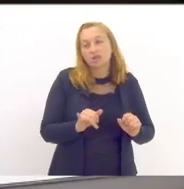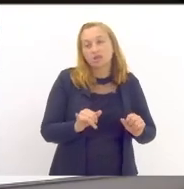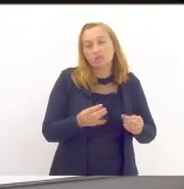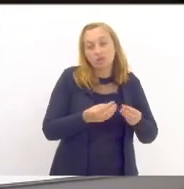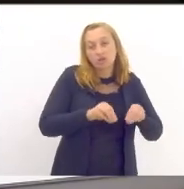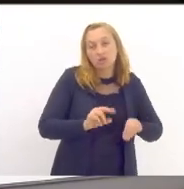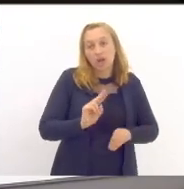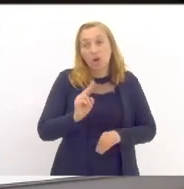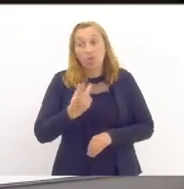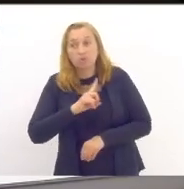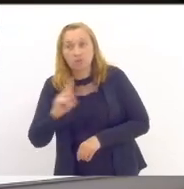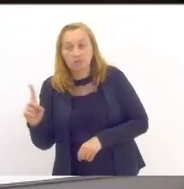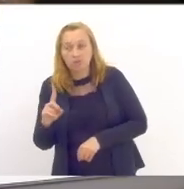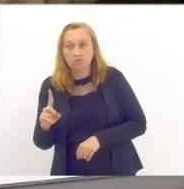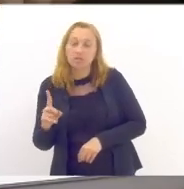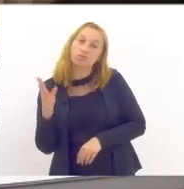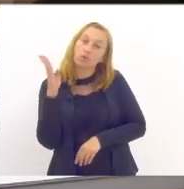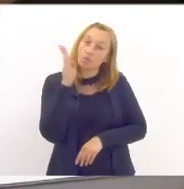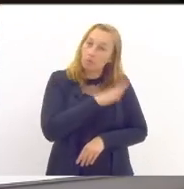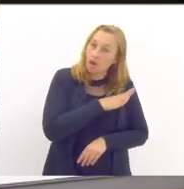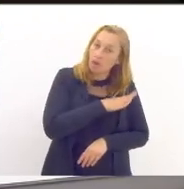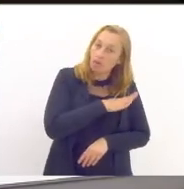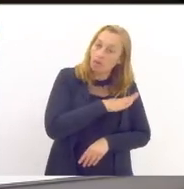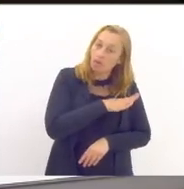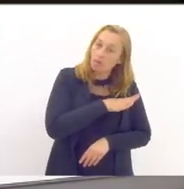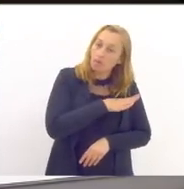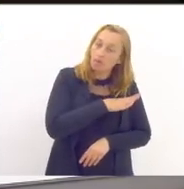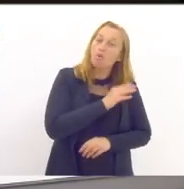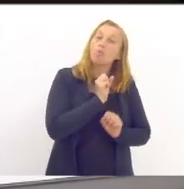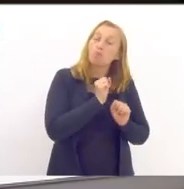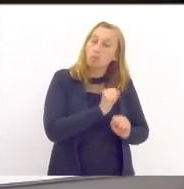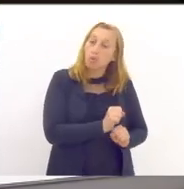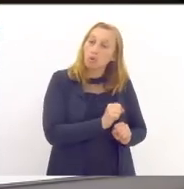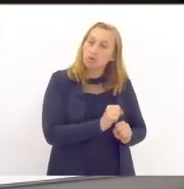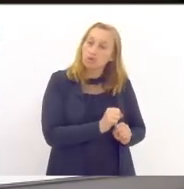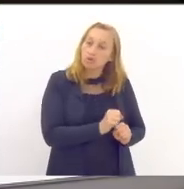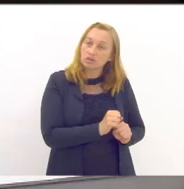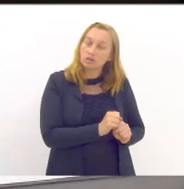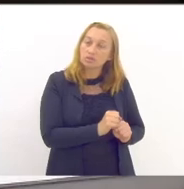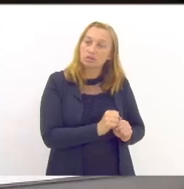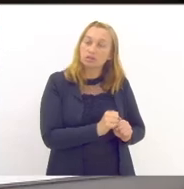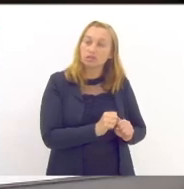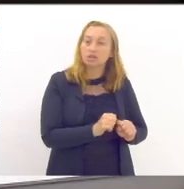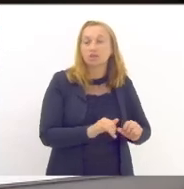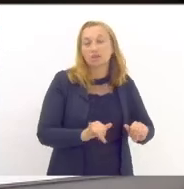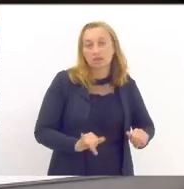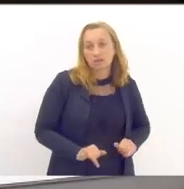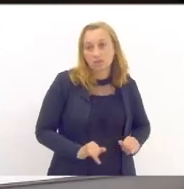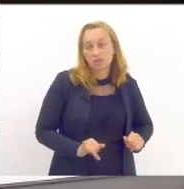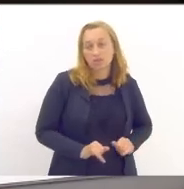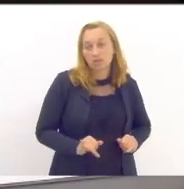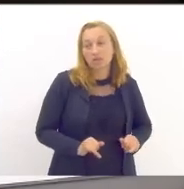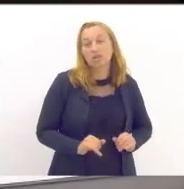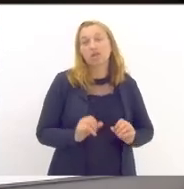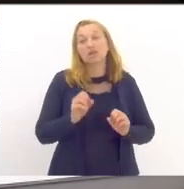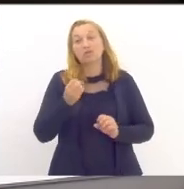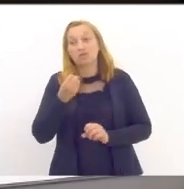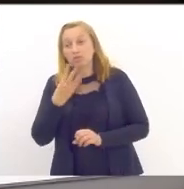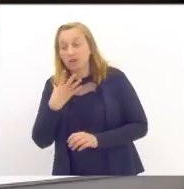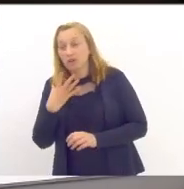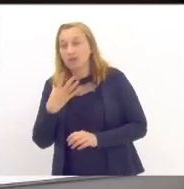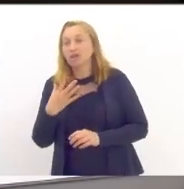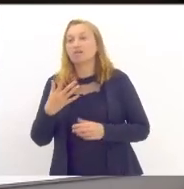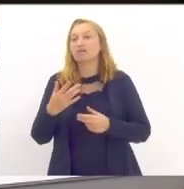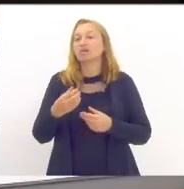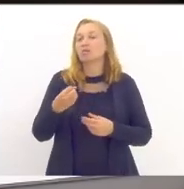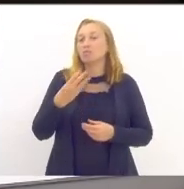volta, se ela for mal dita, ela pode trazer malefícios, e bem dita, ela pode nos trazer